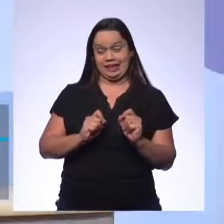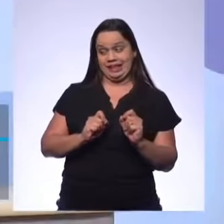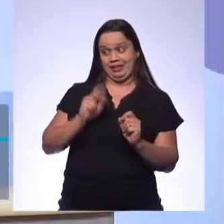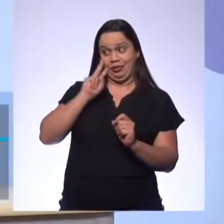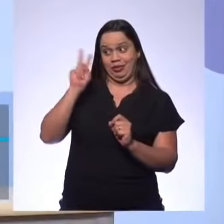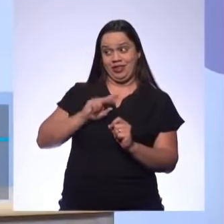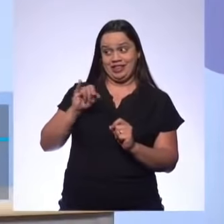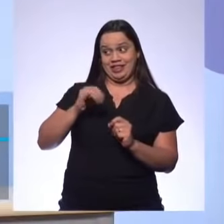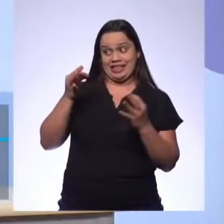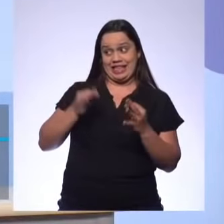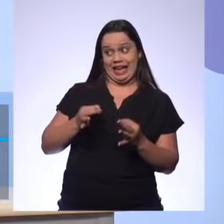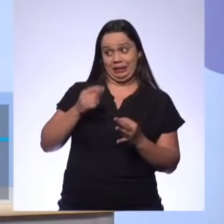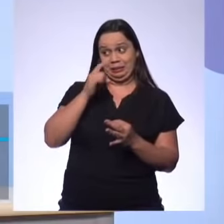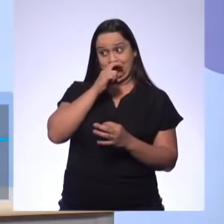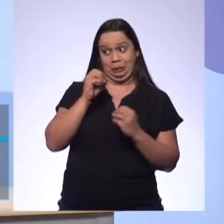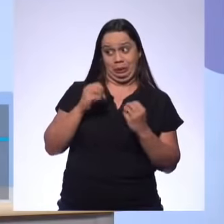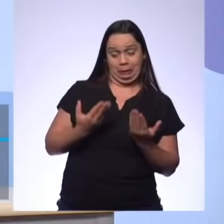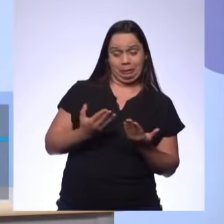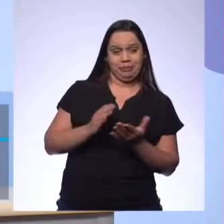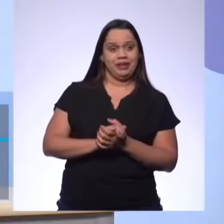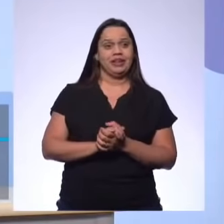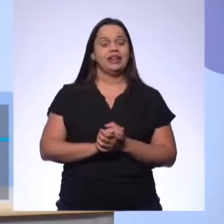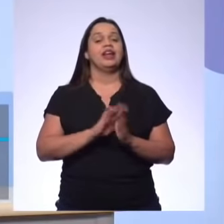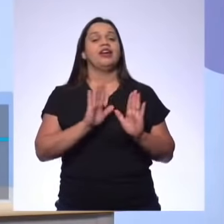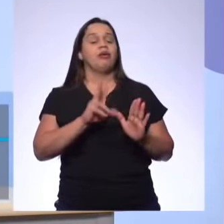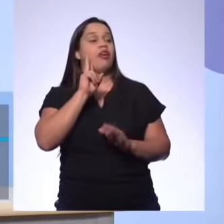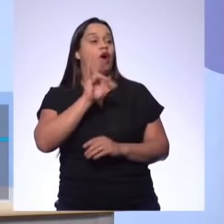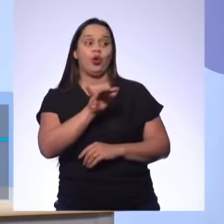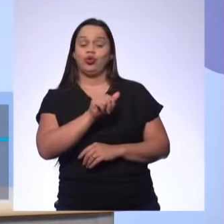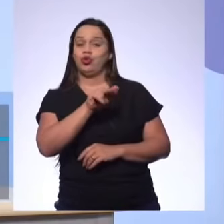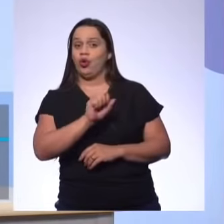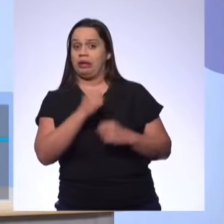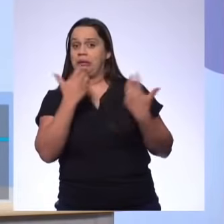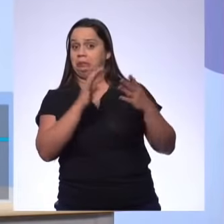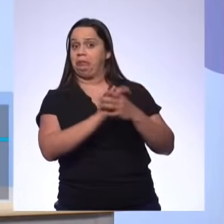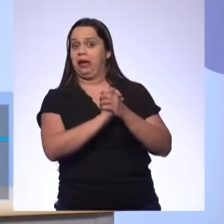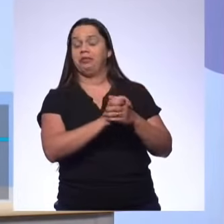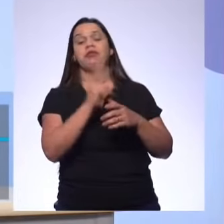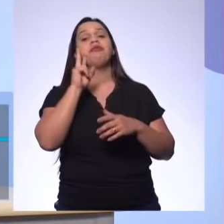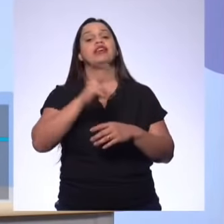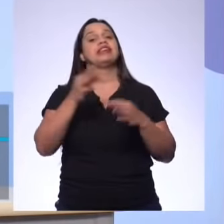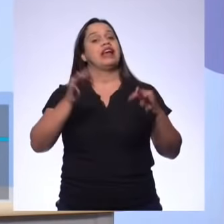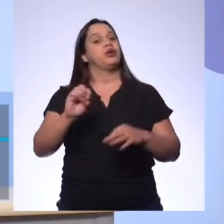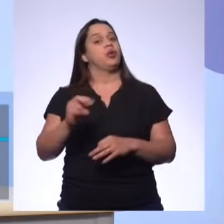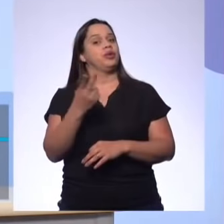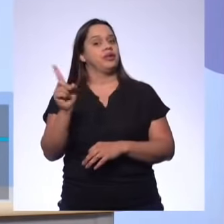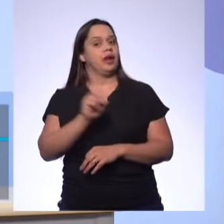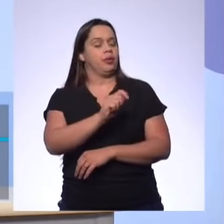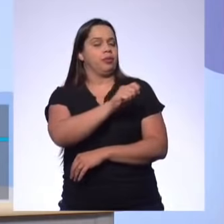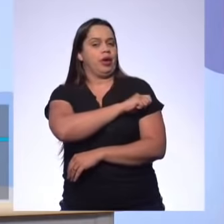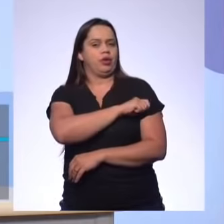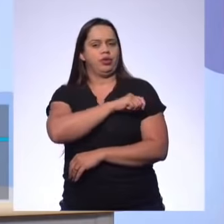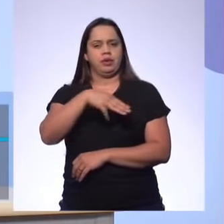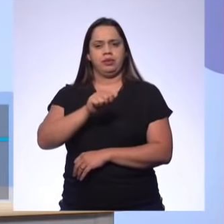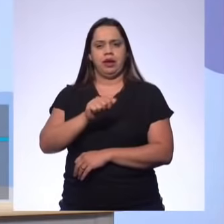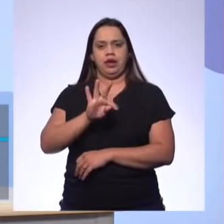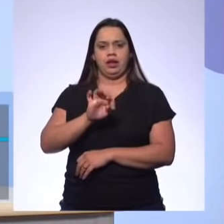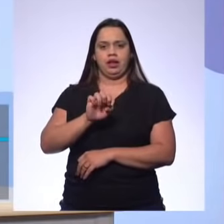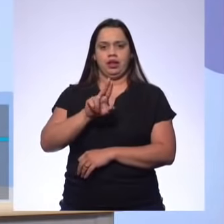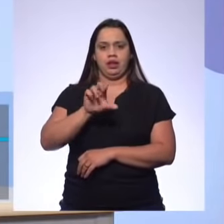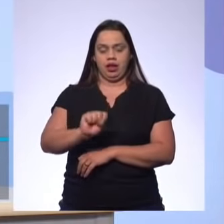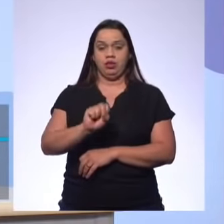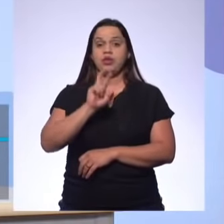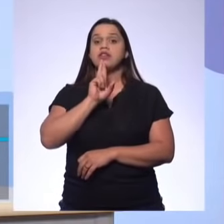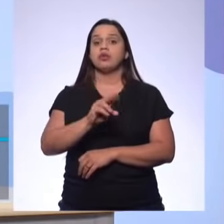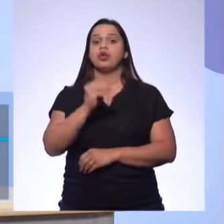o Jonas e a Leia estão de parabéns aí. Não sei, né? Não sei se está certo, mas vamos lá. O Matheus, ele respondeu daquele... O Matheus e a Wellen, ela responderam